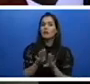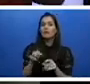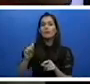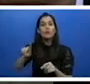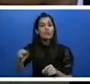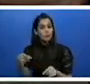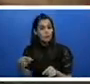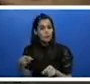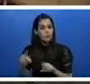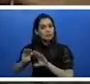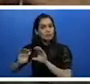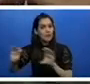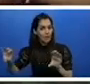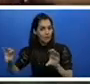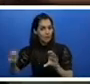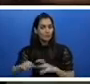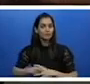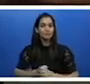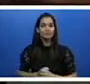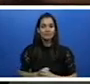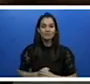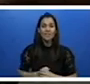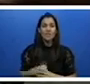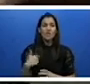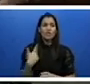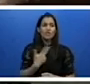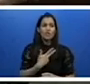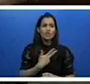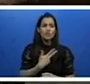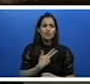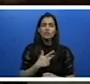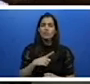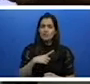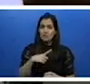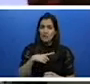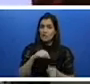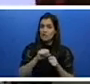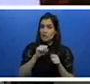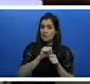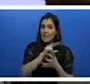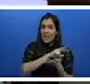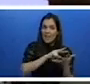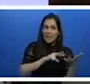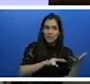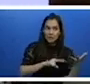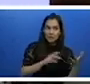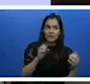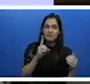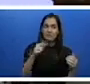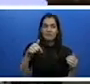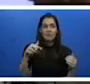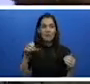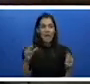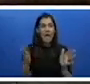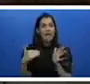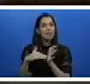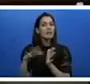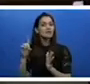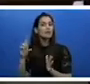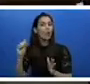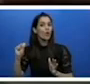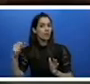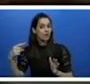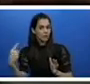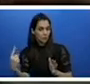por vírgula. Nós vamos da 170, vocês têm que fazer essa leitura, da 170 até a 181, vamos